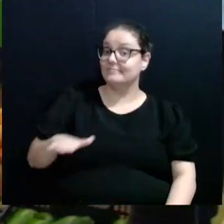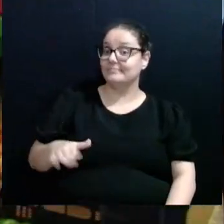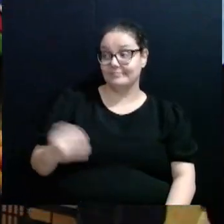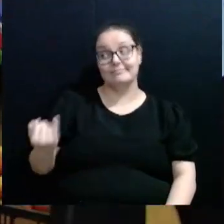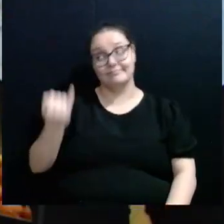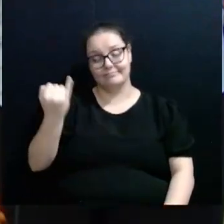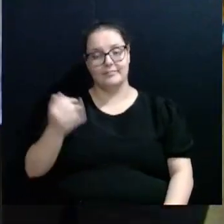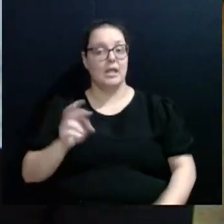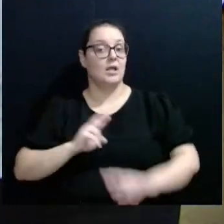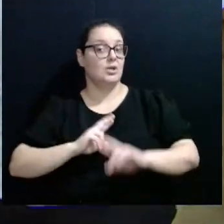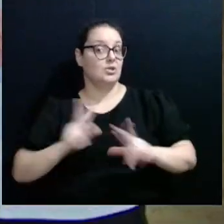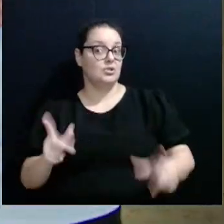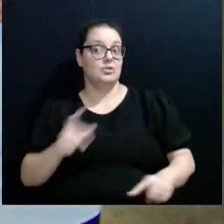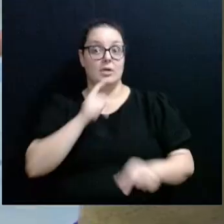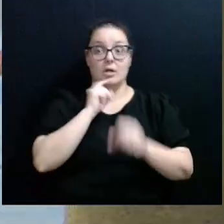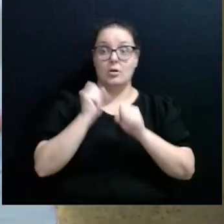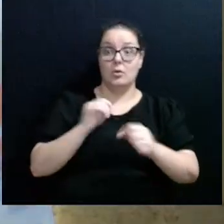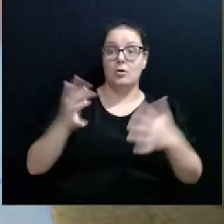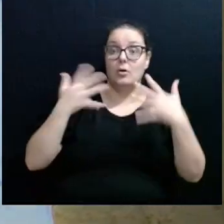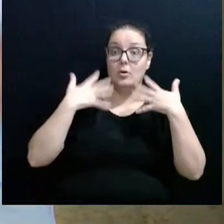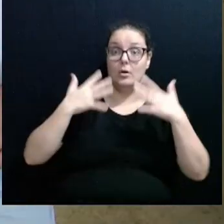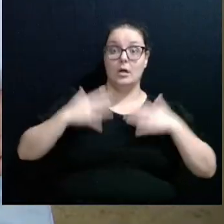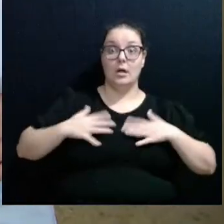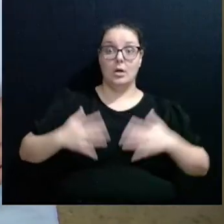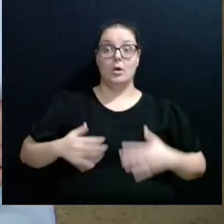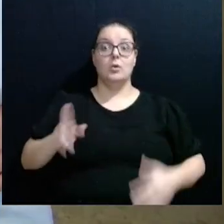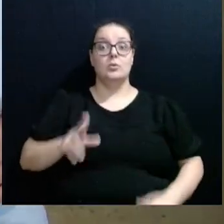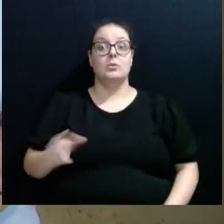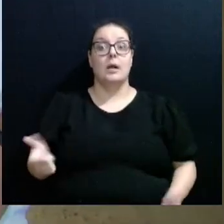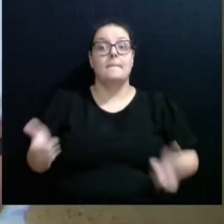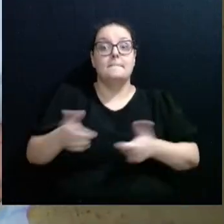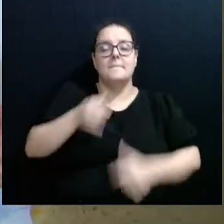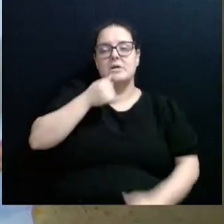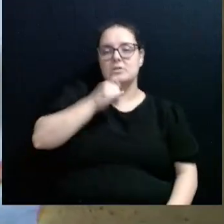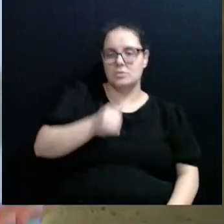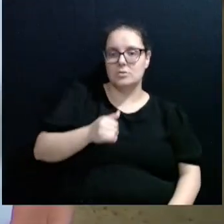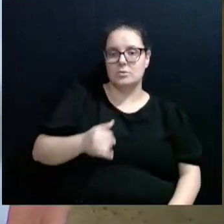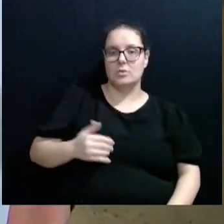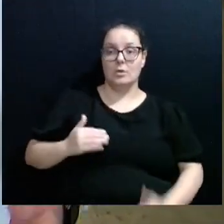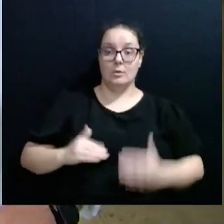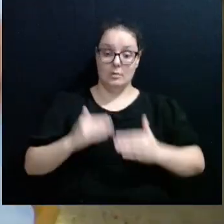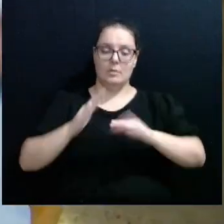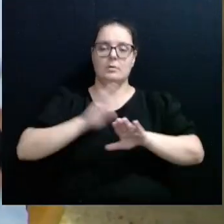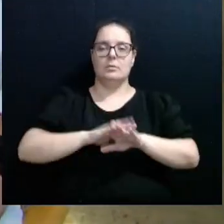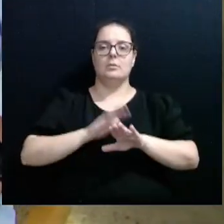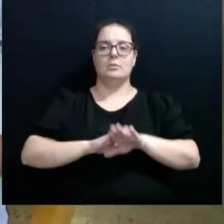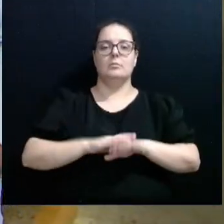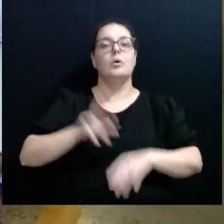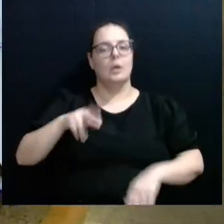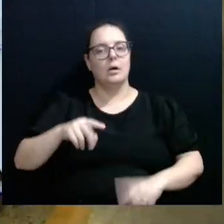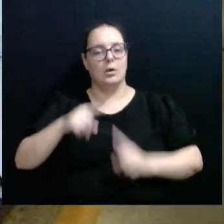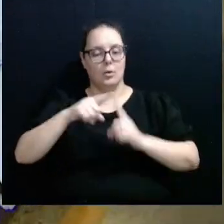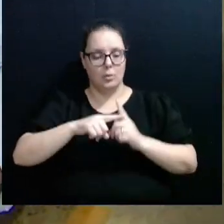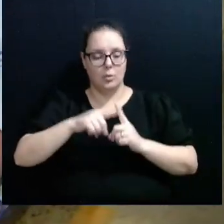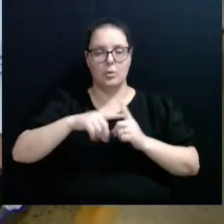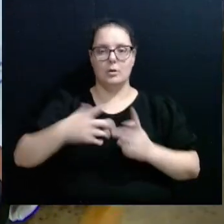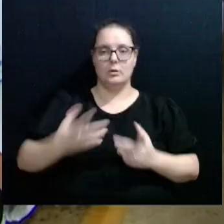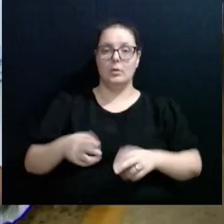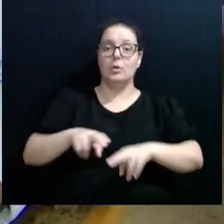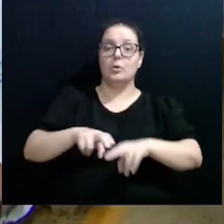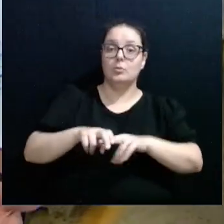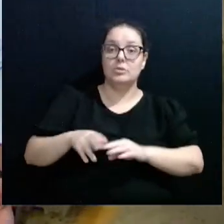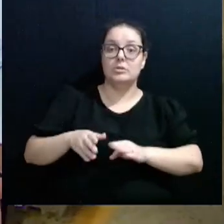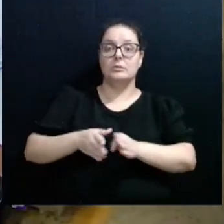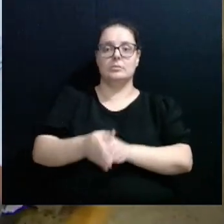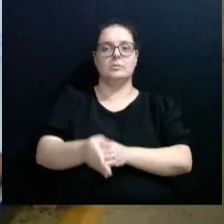no verão, nosso corpo costuma usar menos calorias para se manter funcionando por conta das temperaturas. Por isso, o recomendado é dar